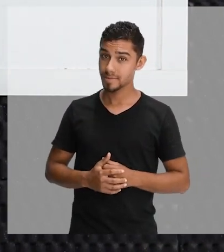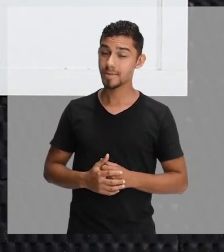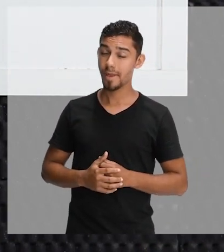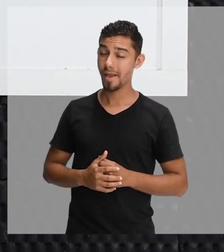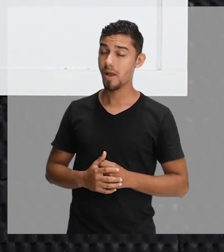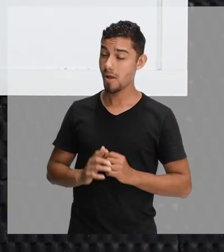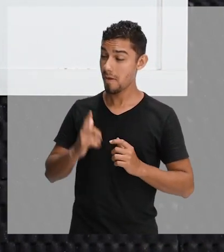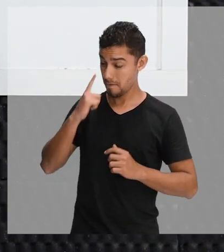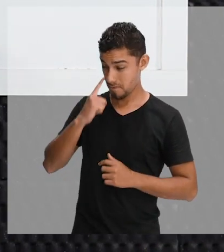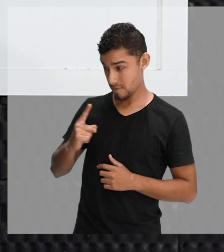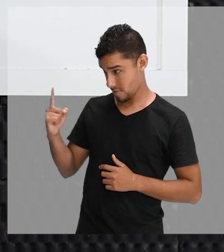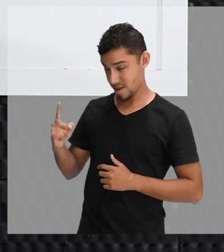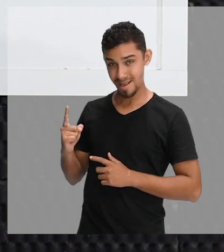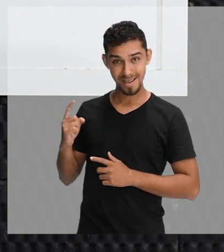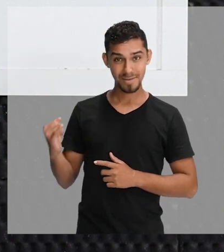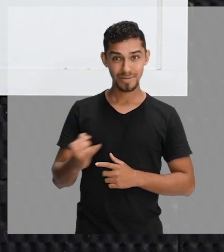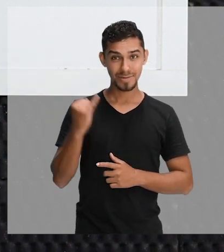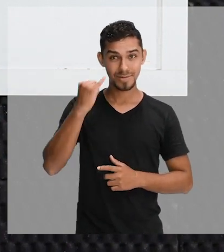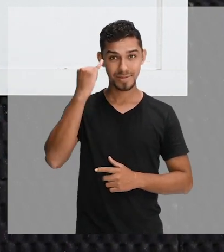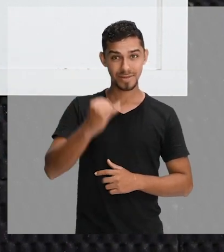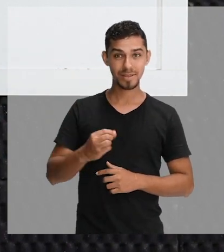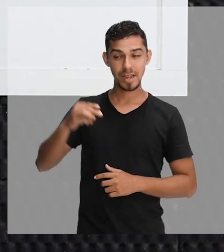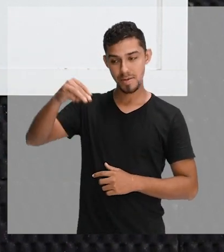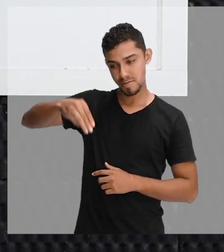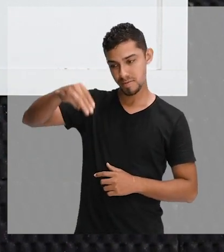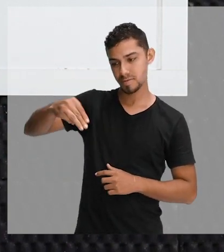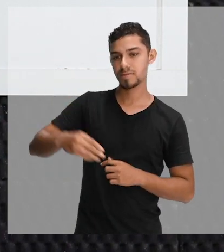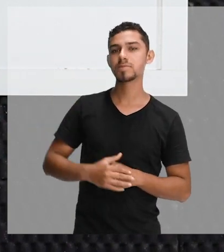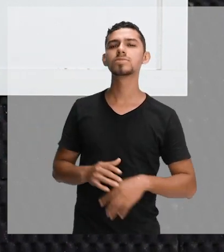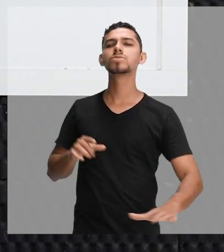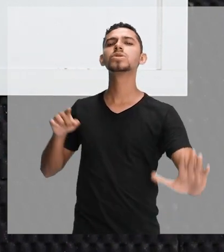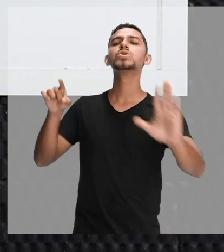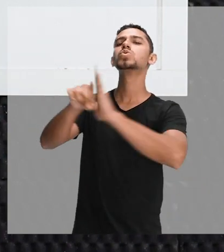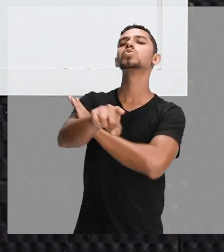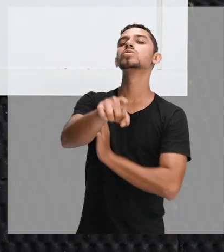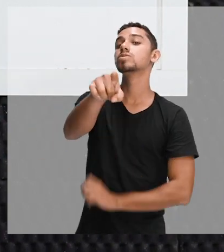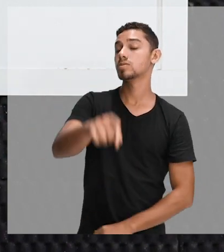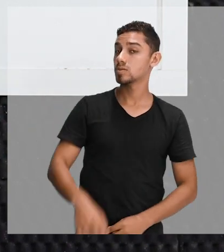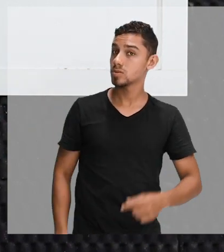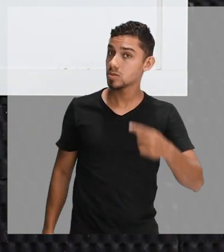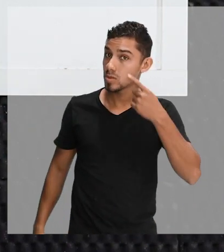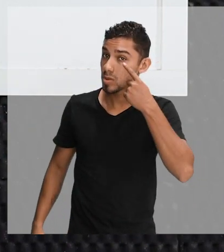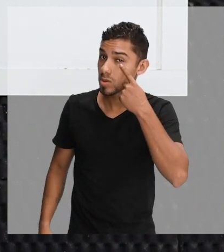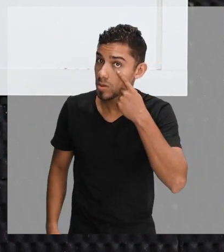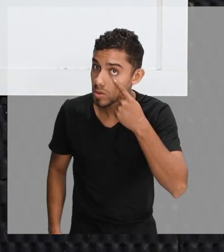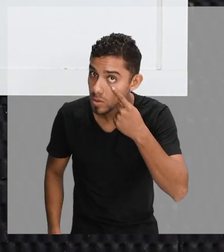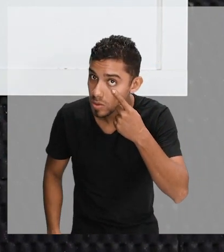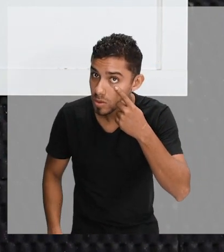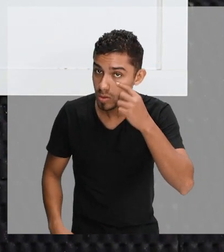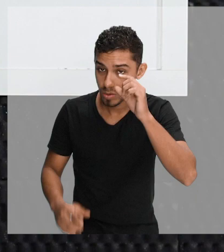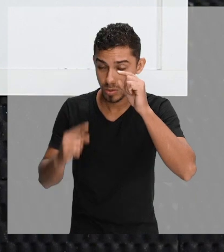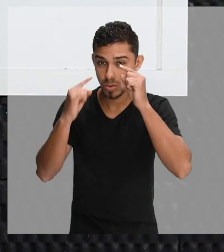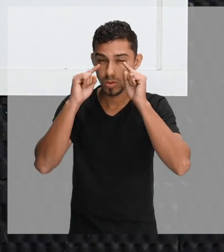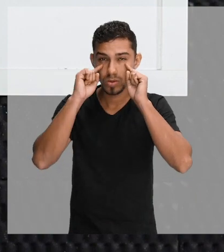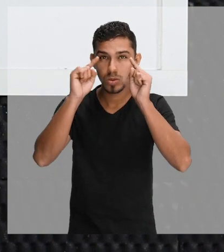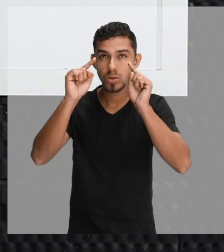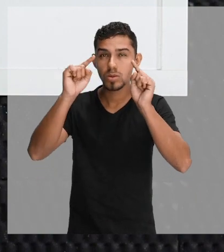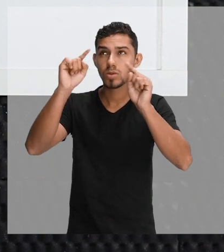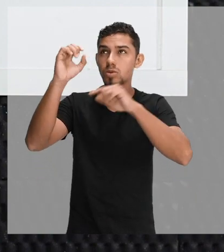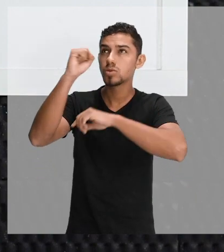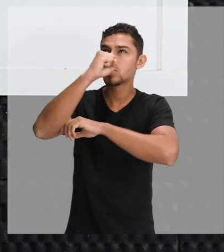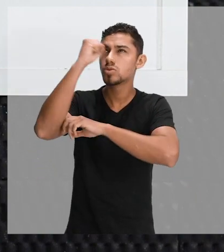da matemática. Te fazer uma pergunta aqui. Os teus olhos observam o sol se movendo,